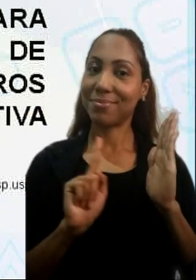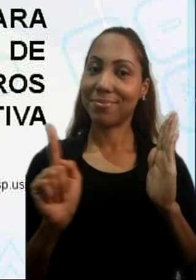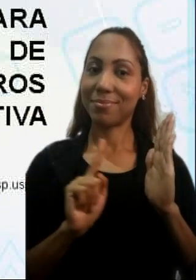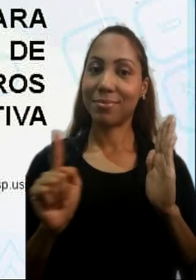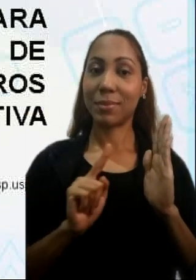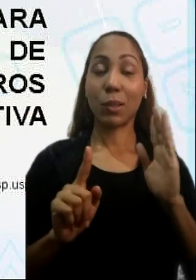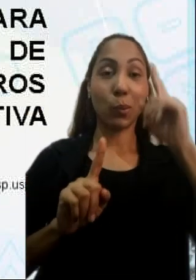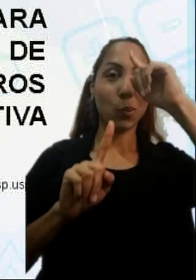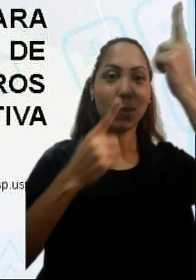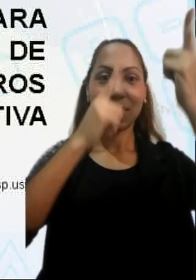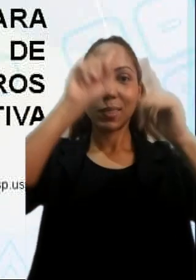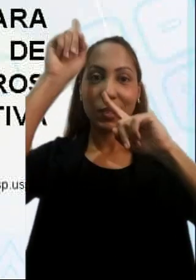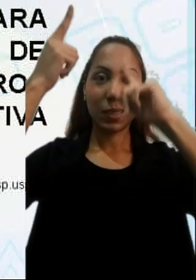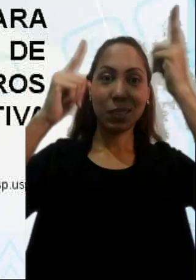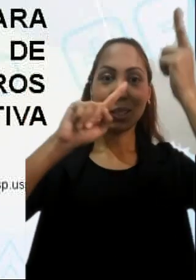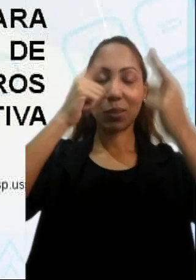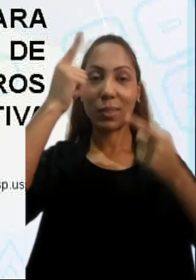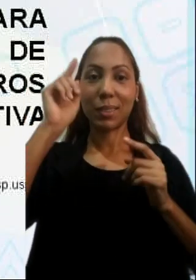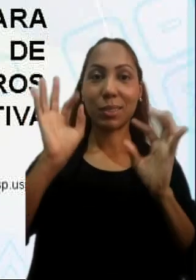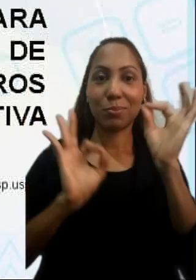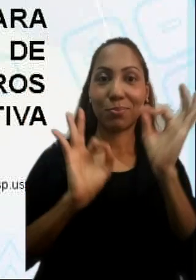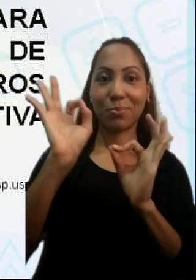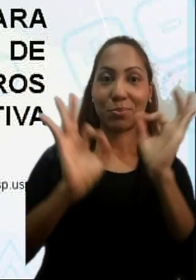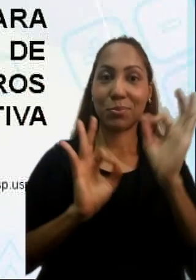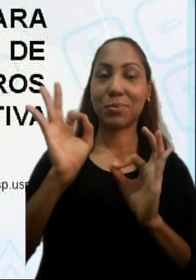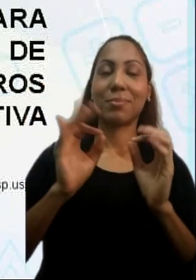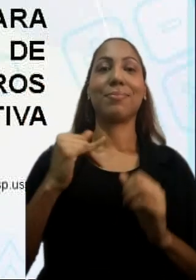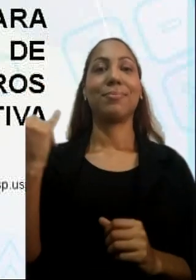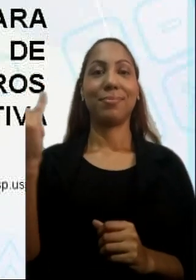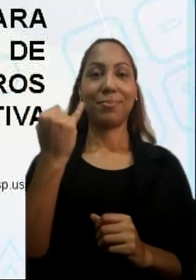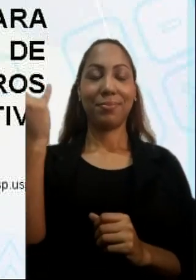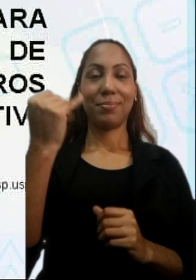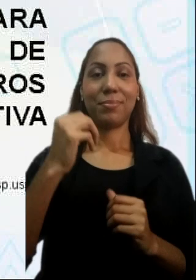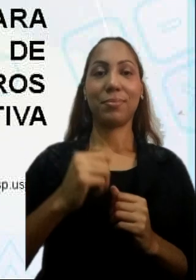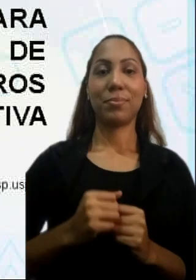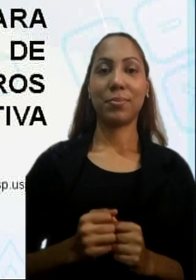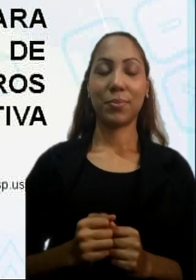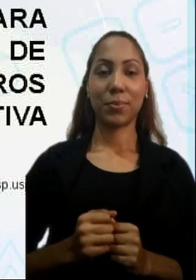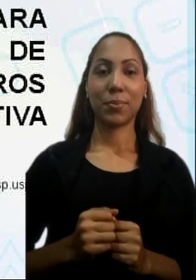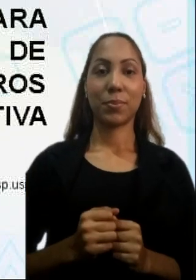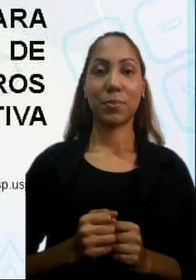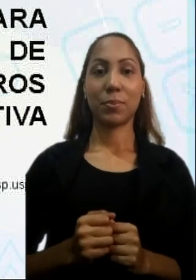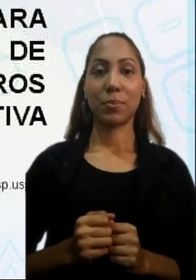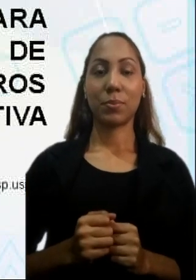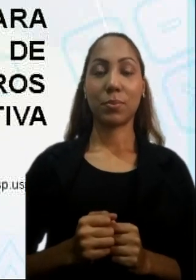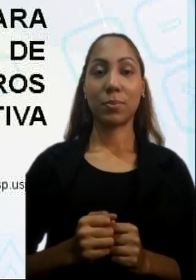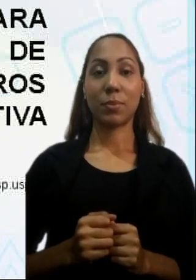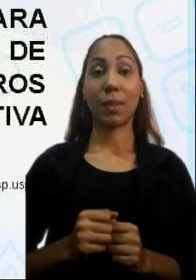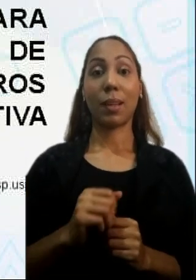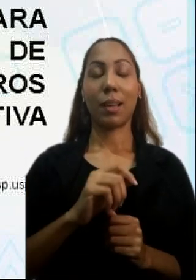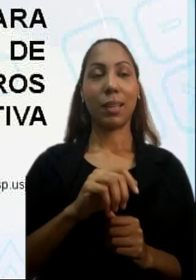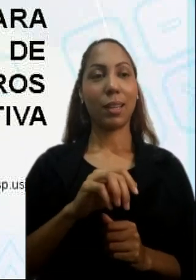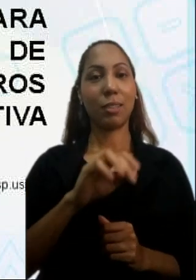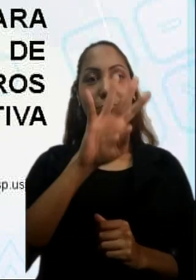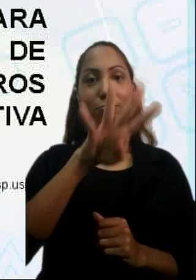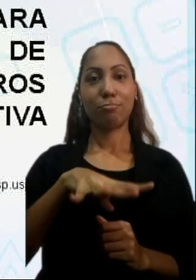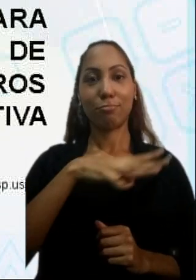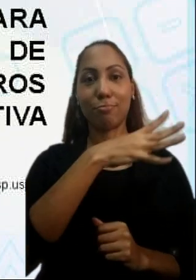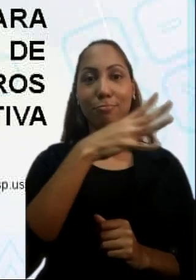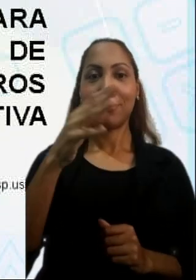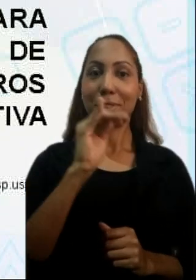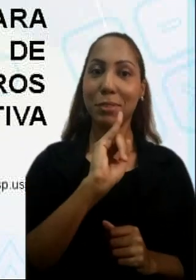a criatividade na sua montagem e edição é necessária para alcançar a melhor comunicação.